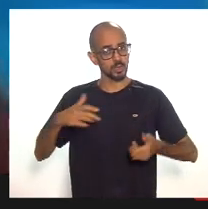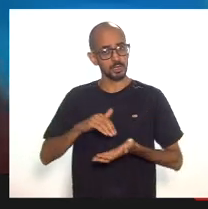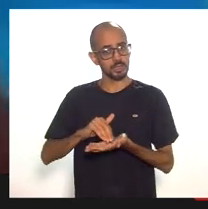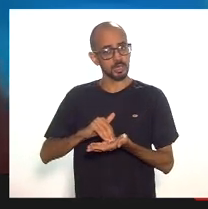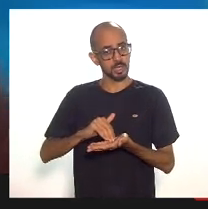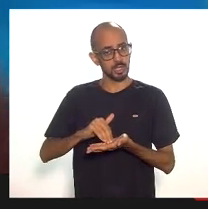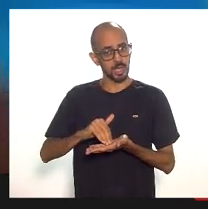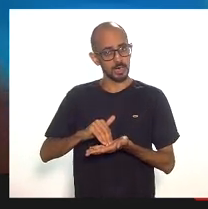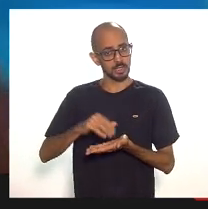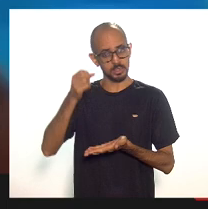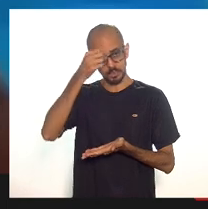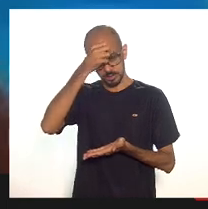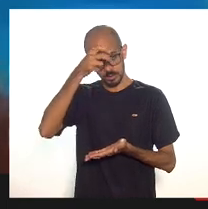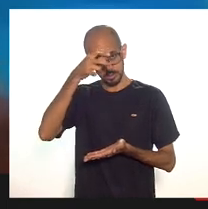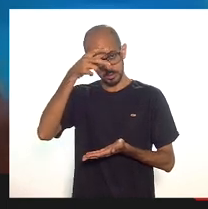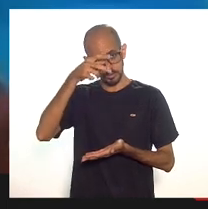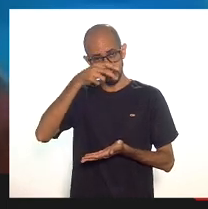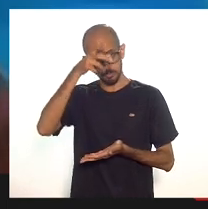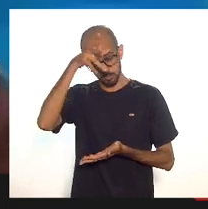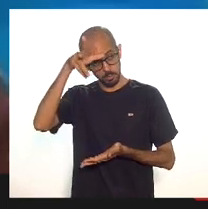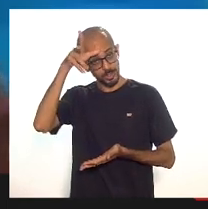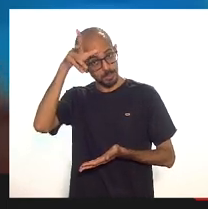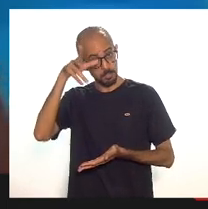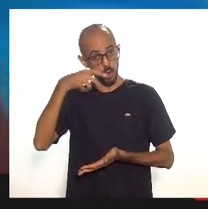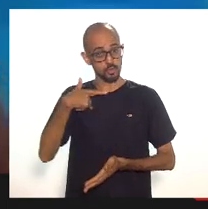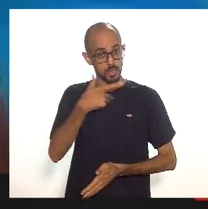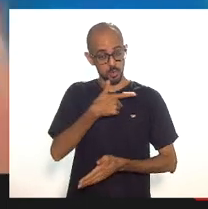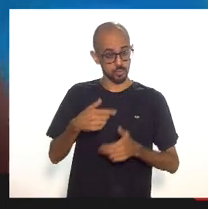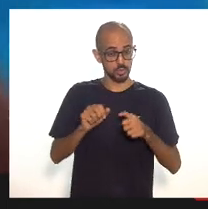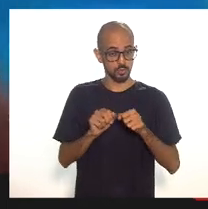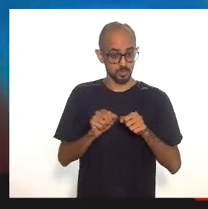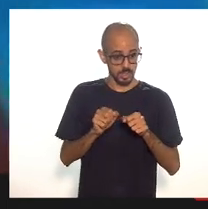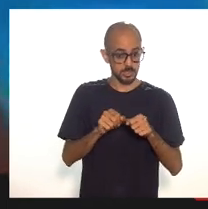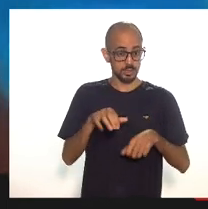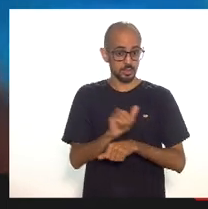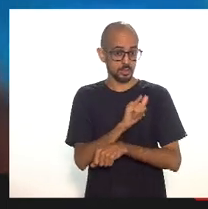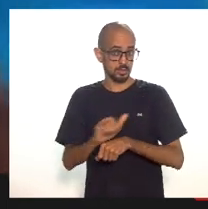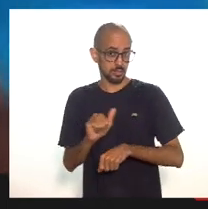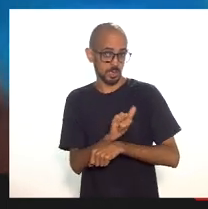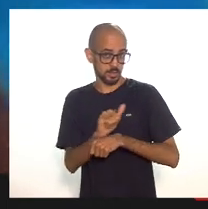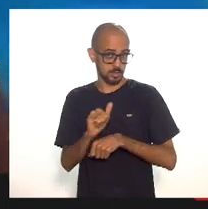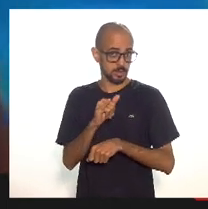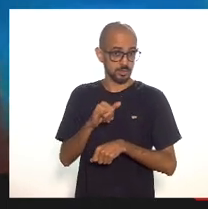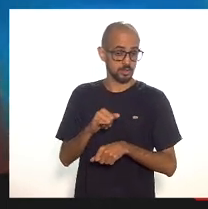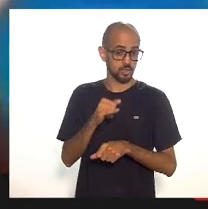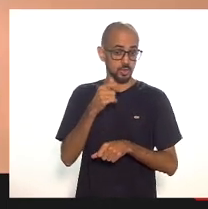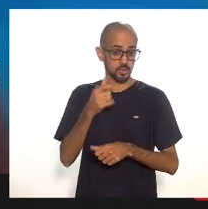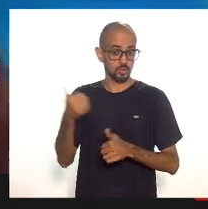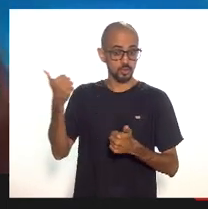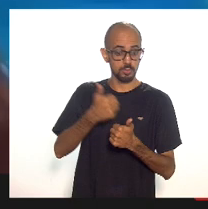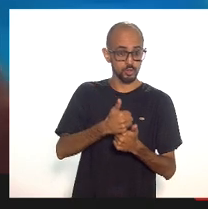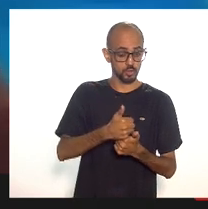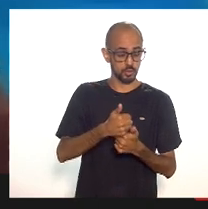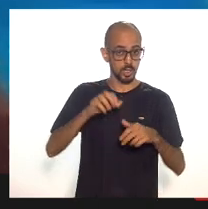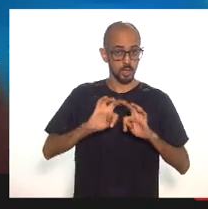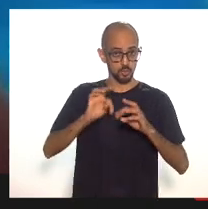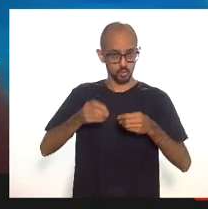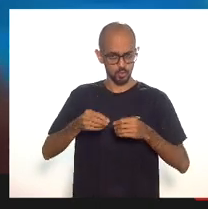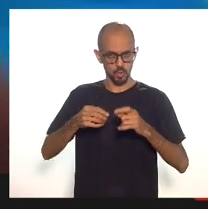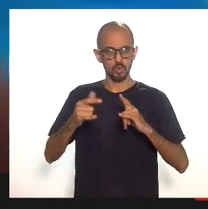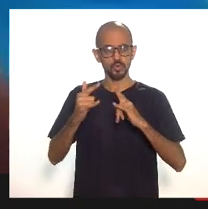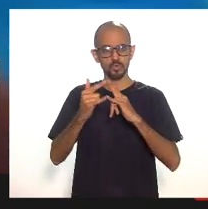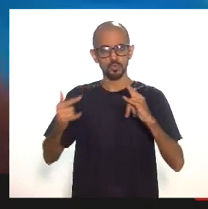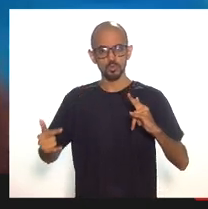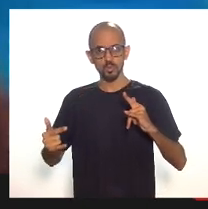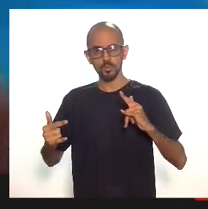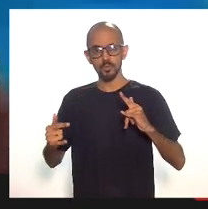nenhuma ampliação de leitos, o nome é substituição, os senhores têm feito na tentativa de abrir mais leitos, né? De substituir os leitos que foram fechados na campanha